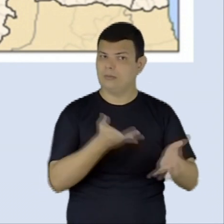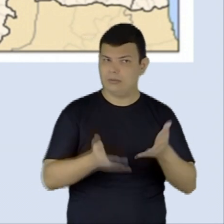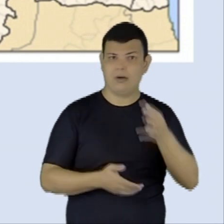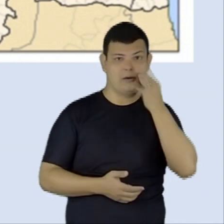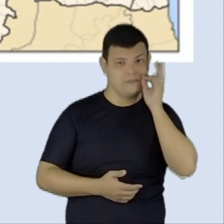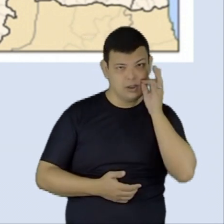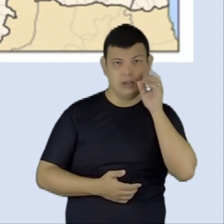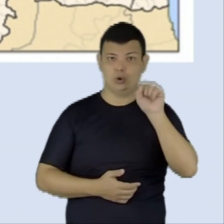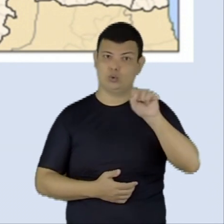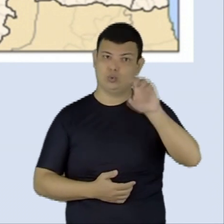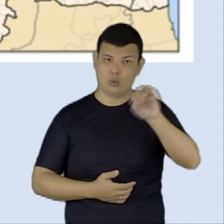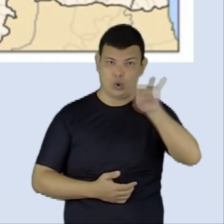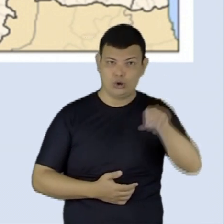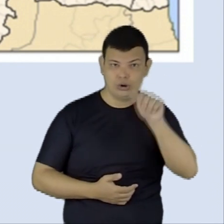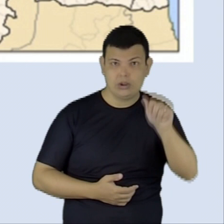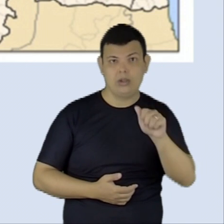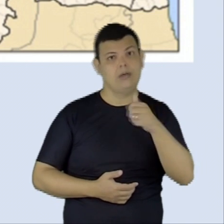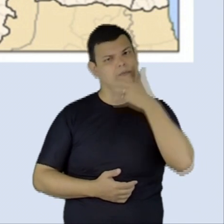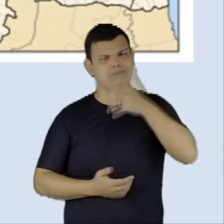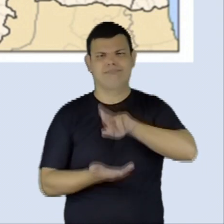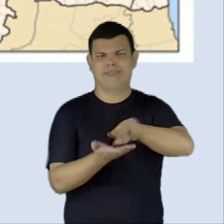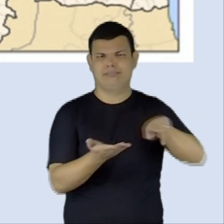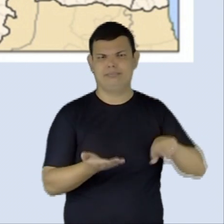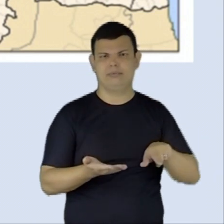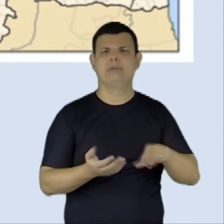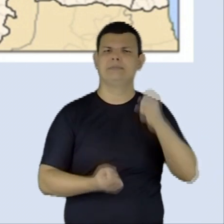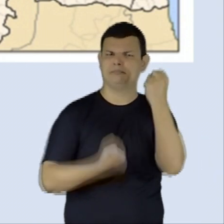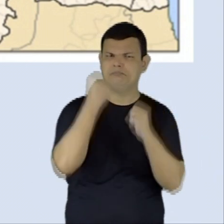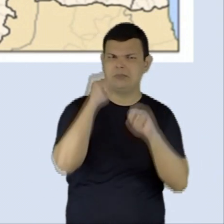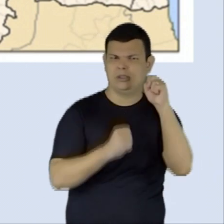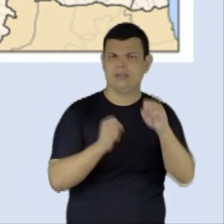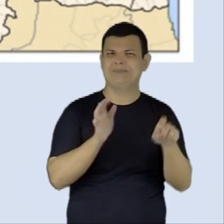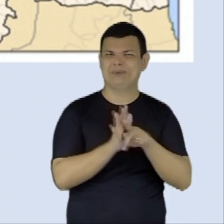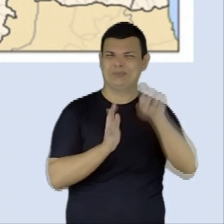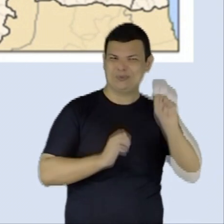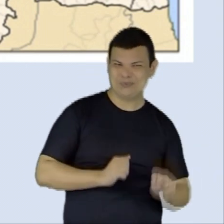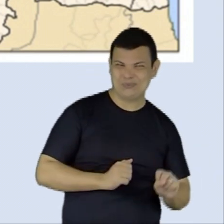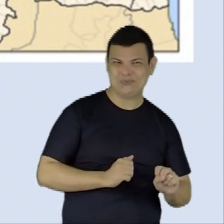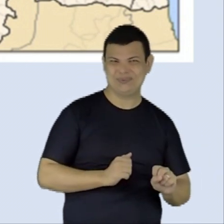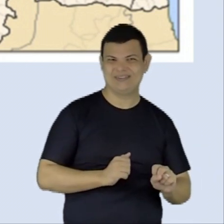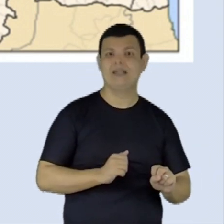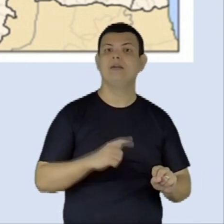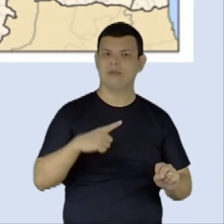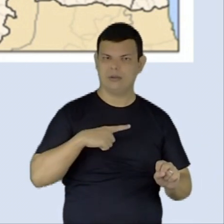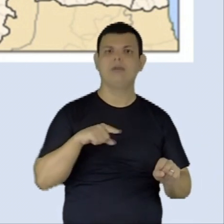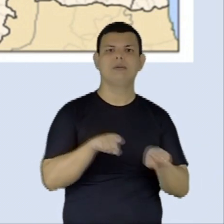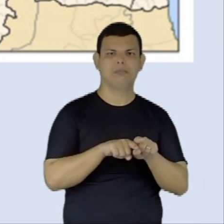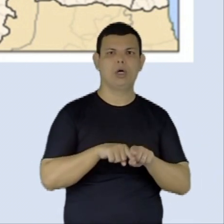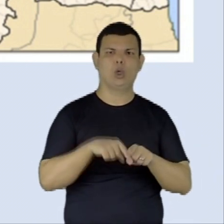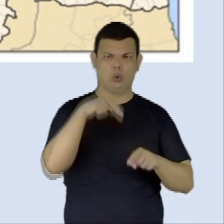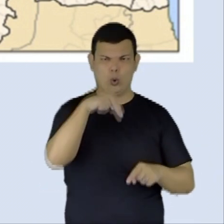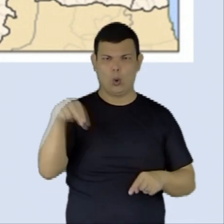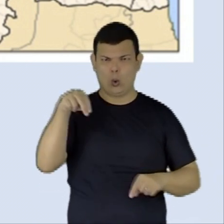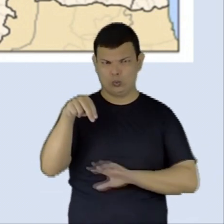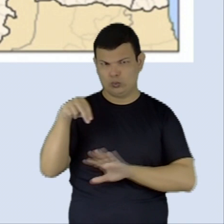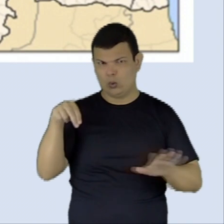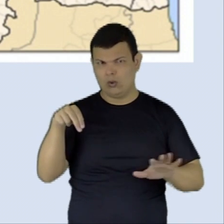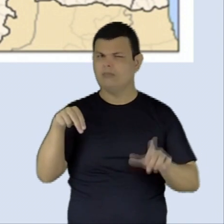Tem muitas empresas agrícolas lá do sul. Pelas essas condições do Nordeste também, não é só